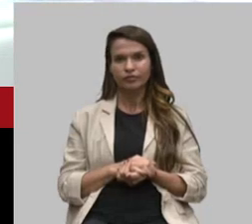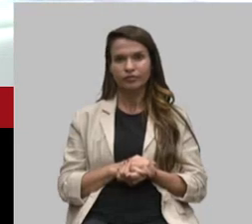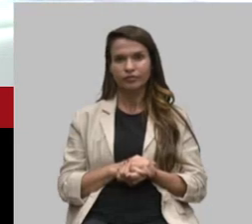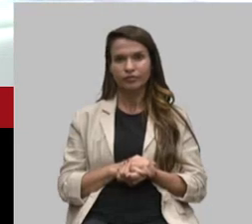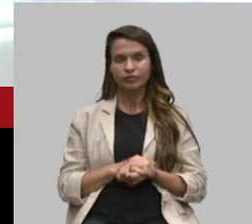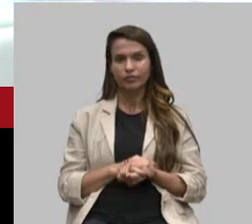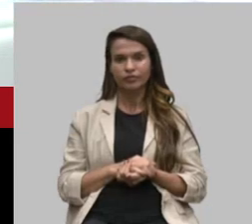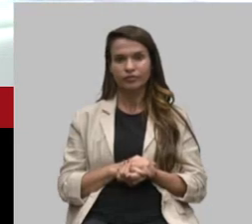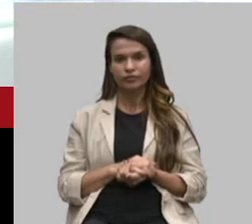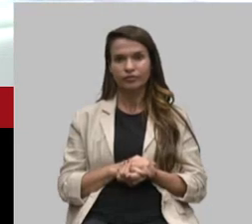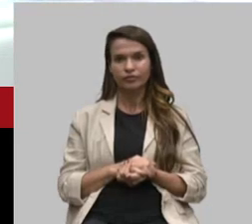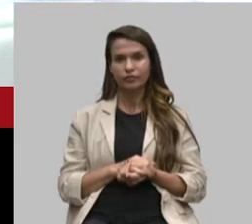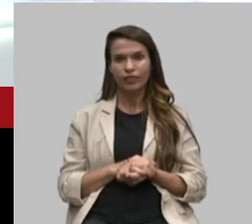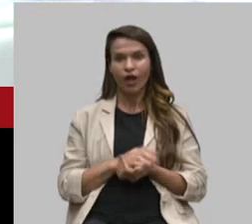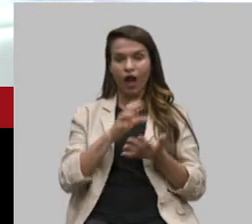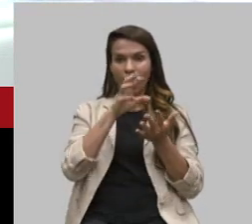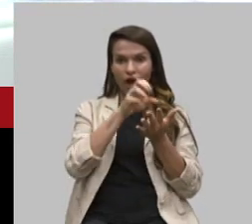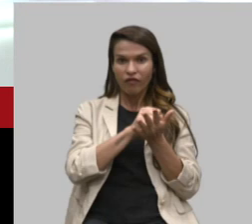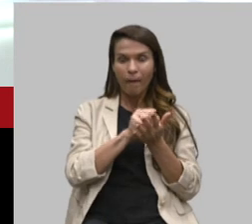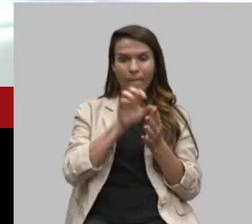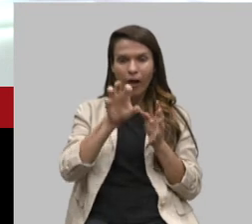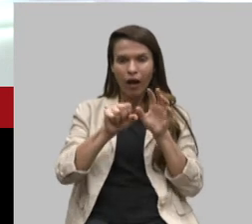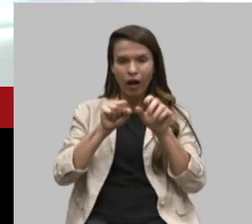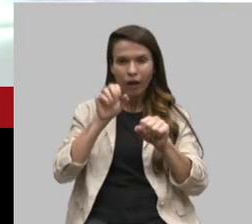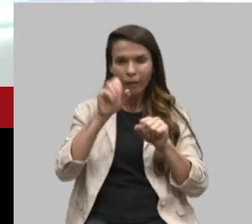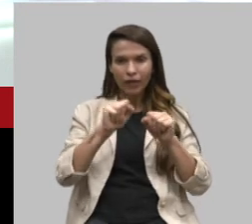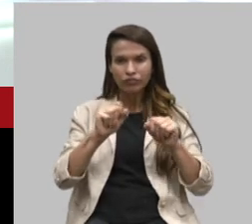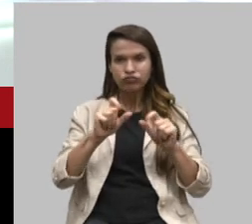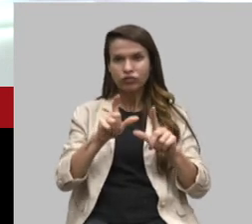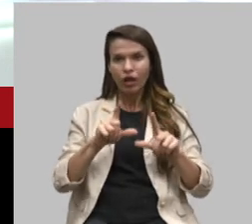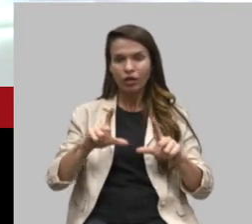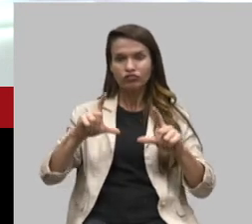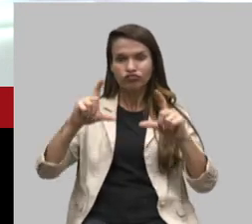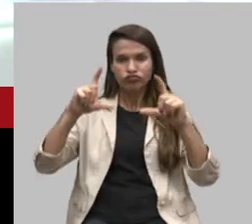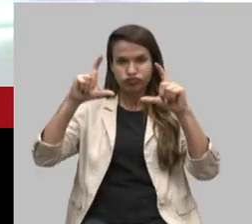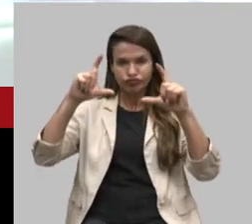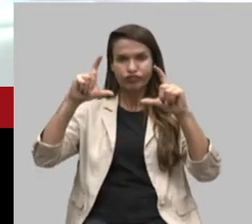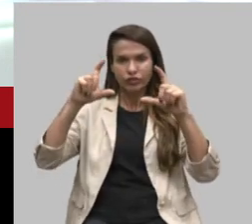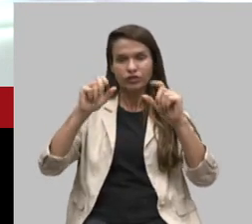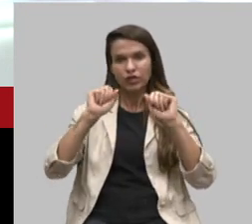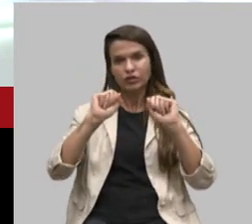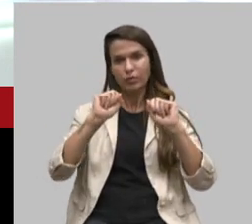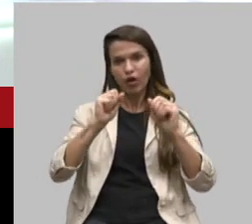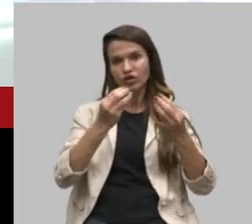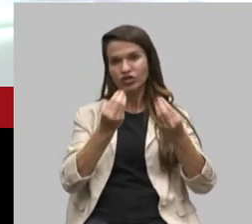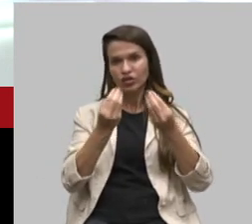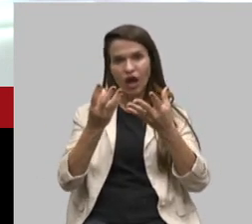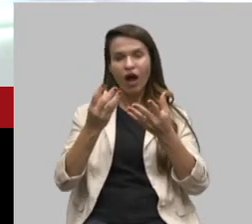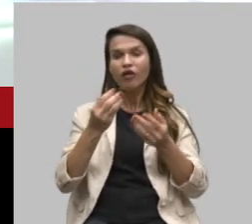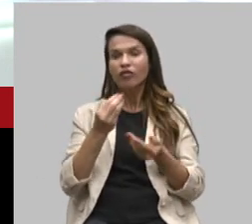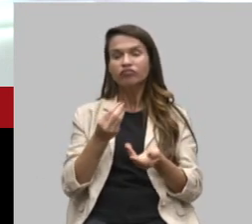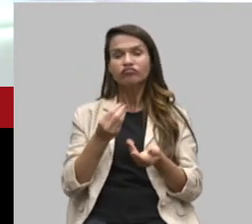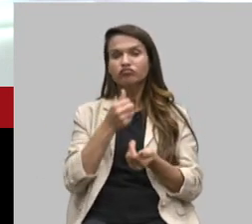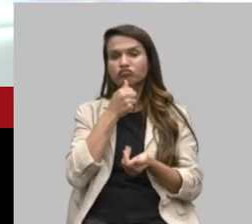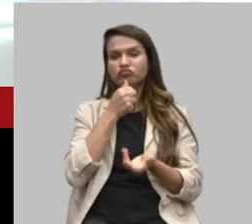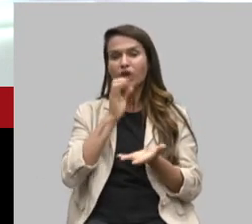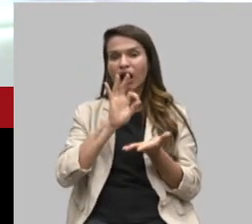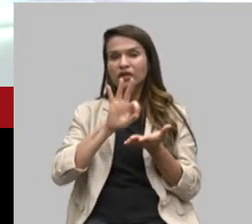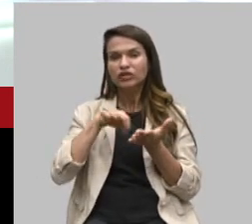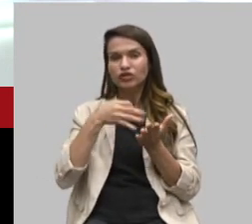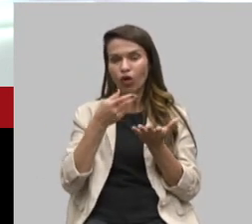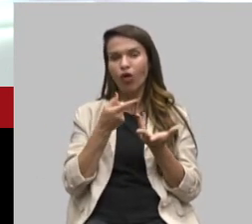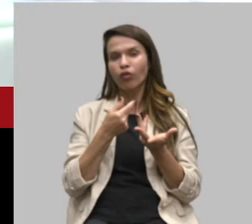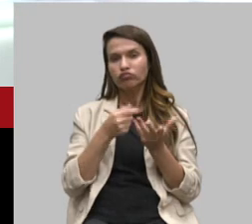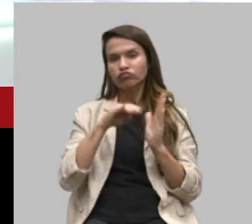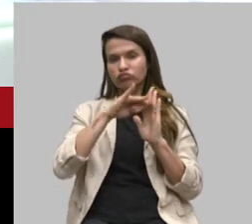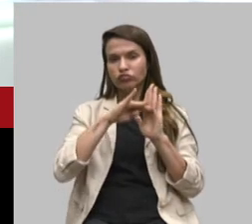credenciamento vai passar recolhendo essas plaquinhas aqui tá bom vocês podem entregar e quem ainda não assinou a lista de presença Pode se retirar